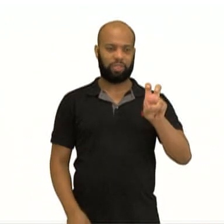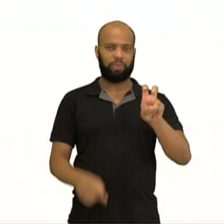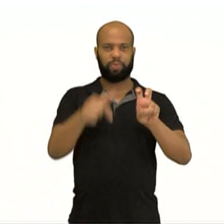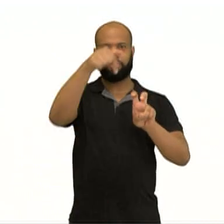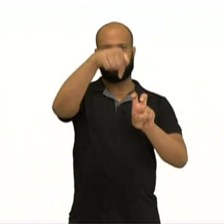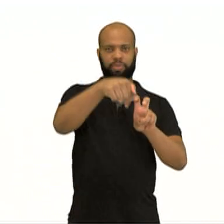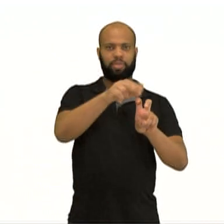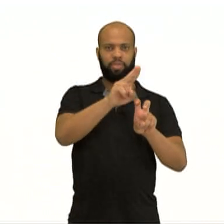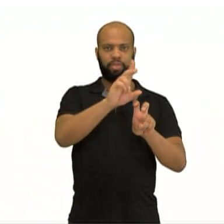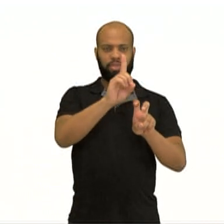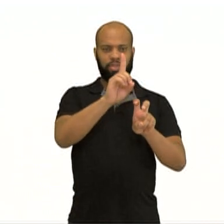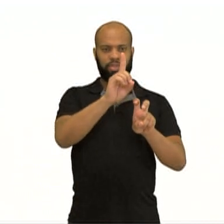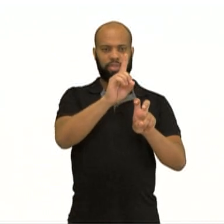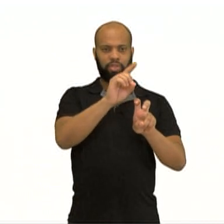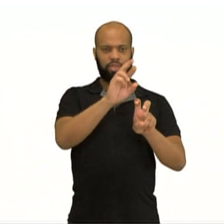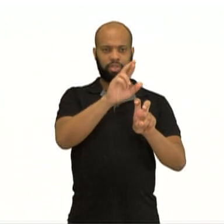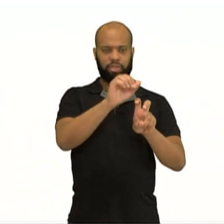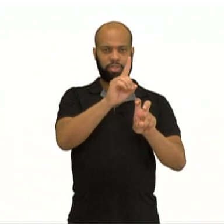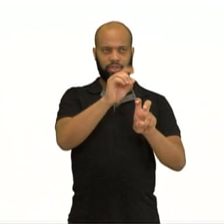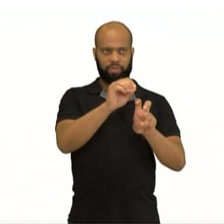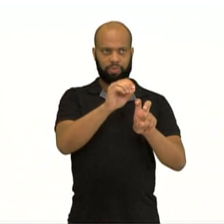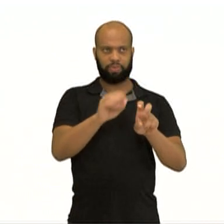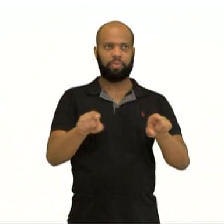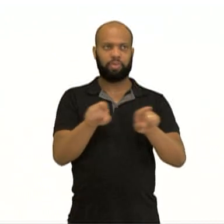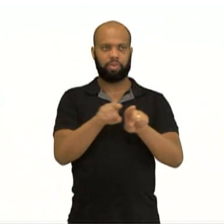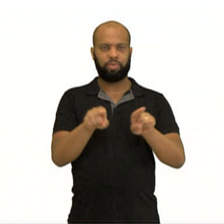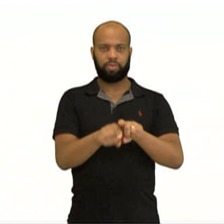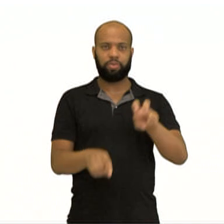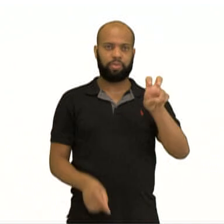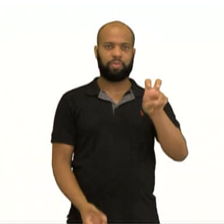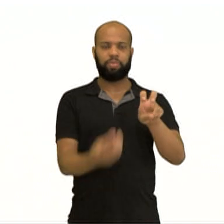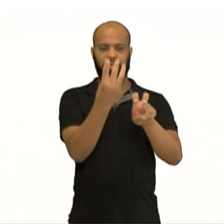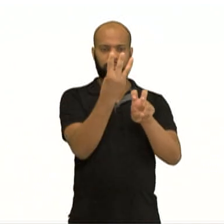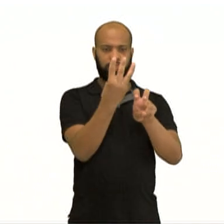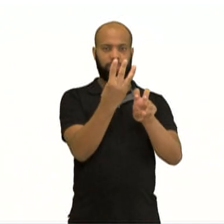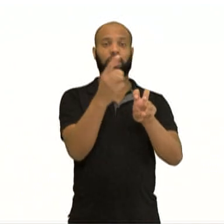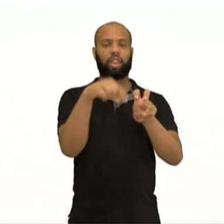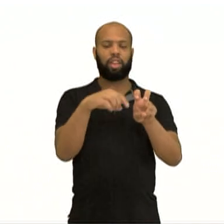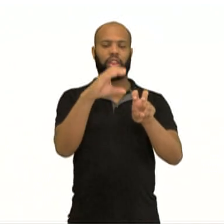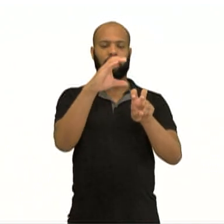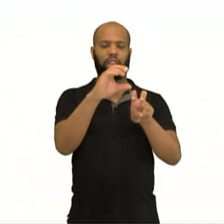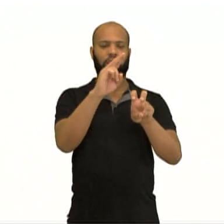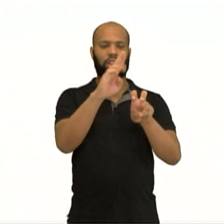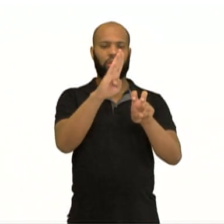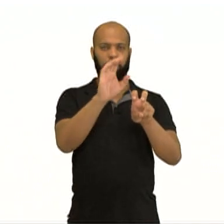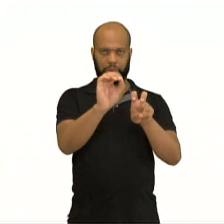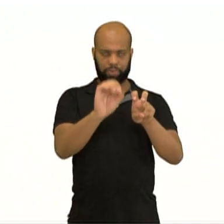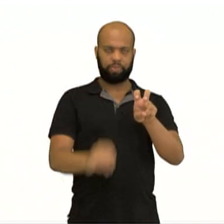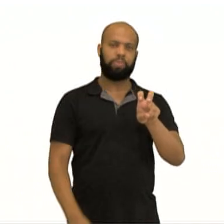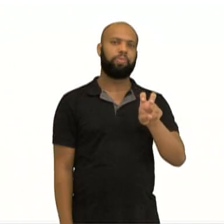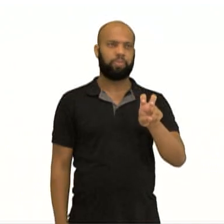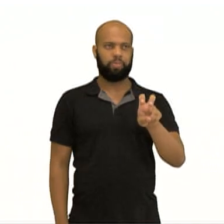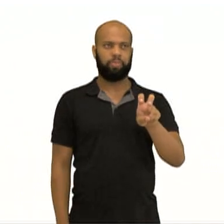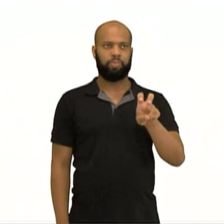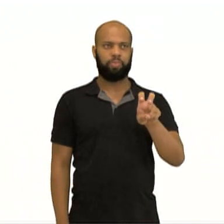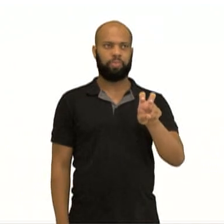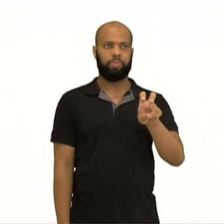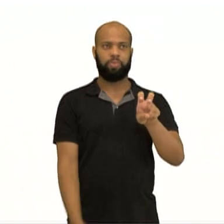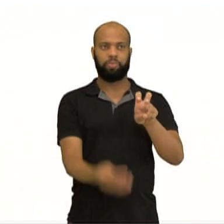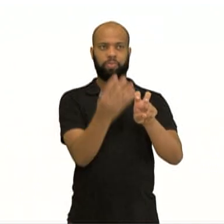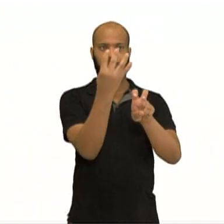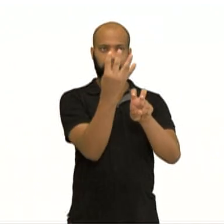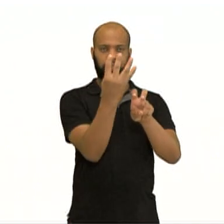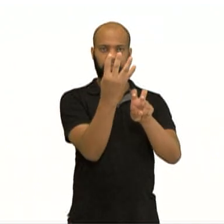quadrado. 5 elevado ao expoente 3, eu posso dizer que eu tenho 5 ao cubo.